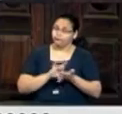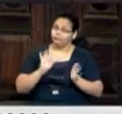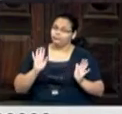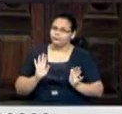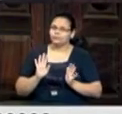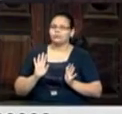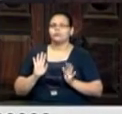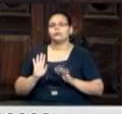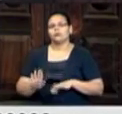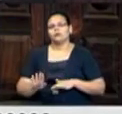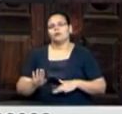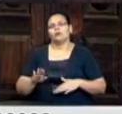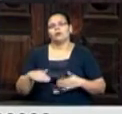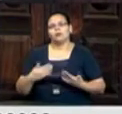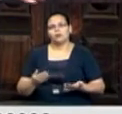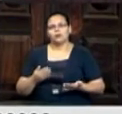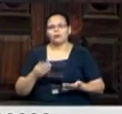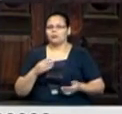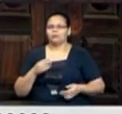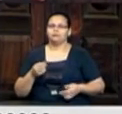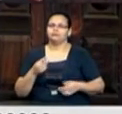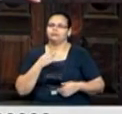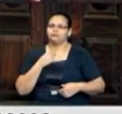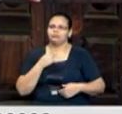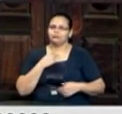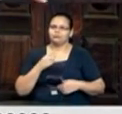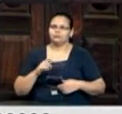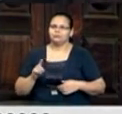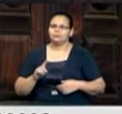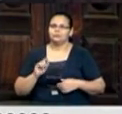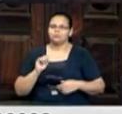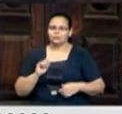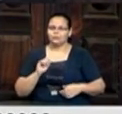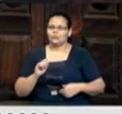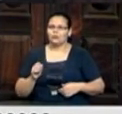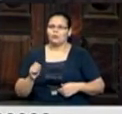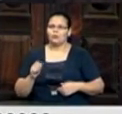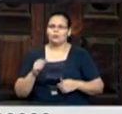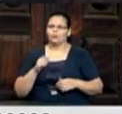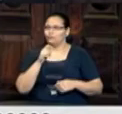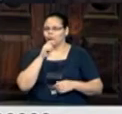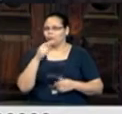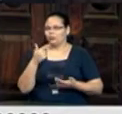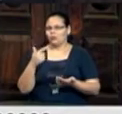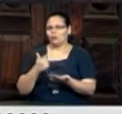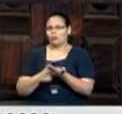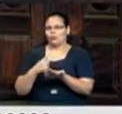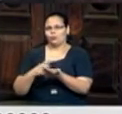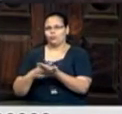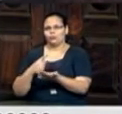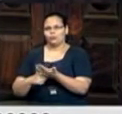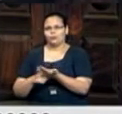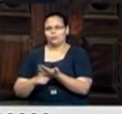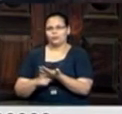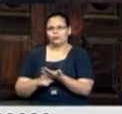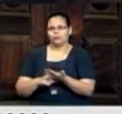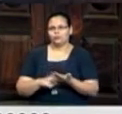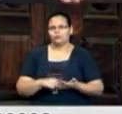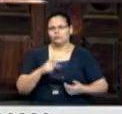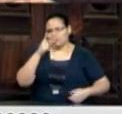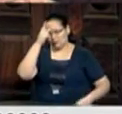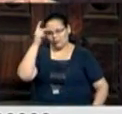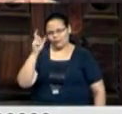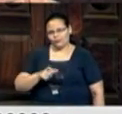que está aí não tem nenhuma condição de governar. Não tem nenhum compromisso, inclusive com as transformações